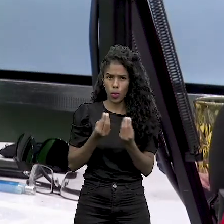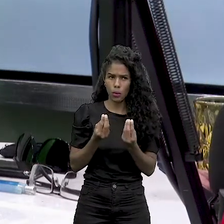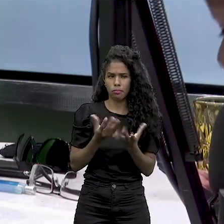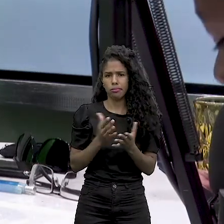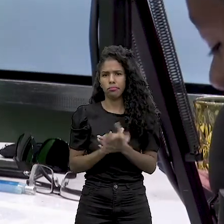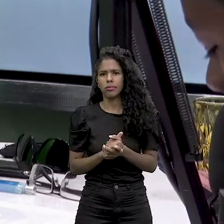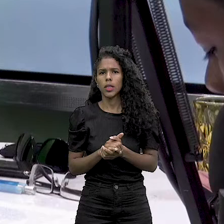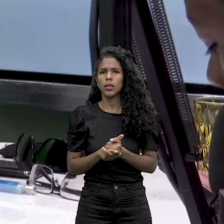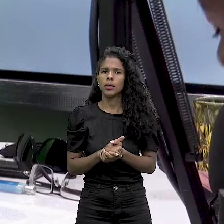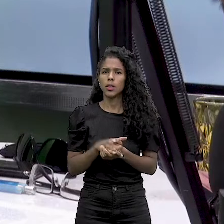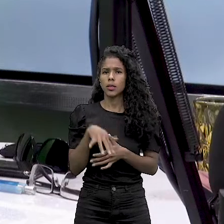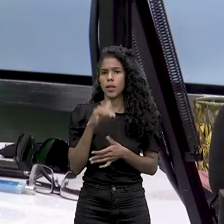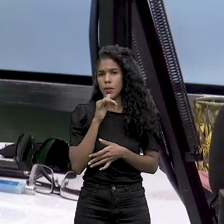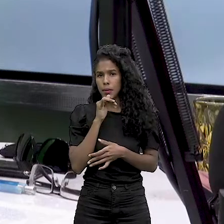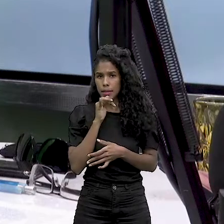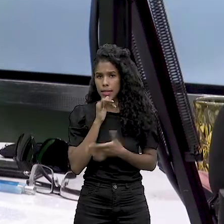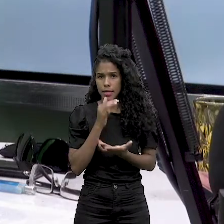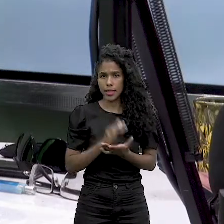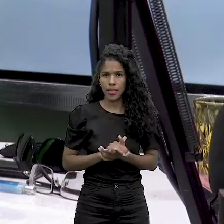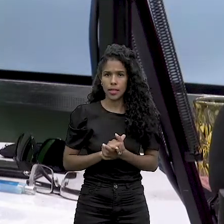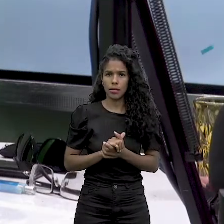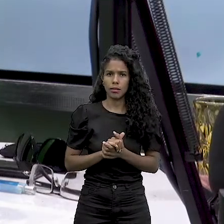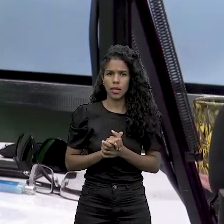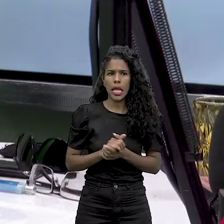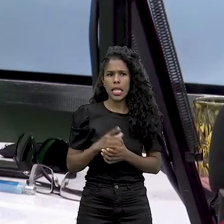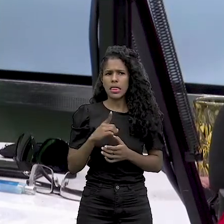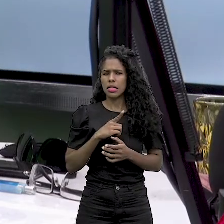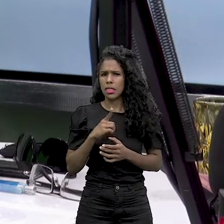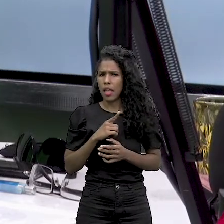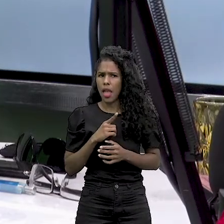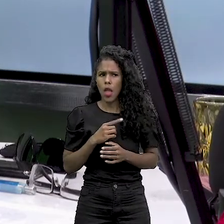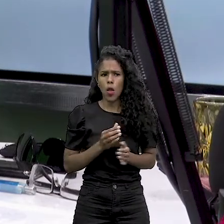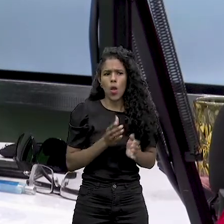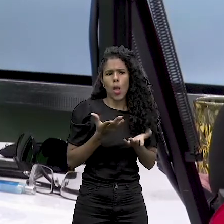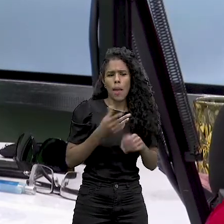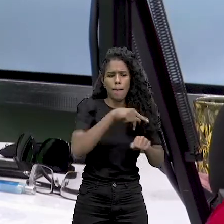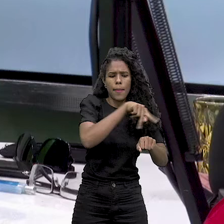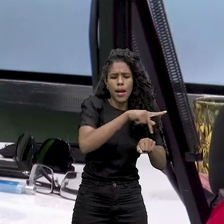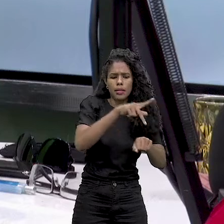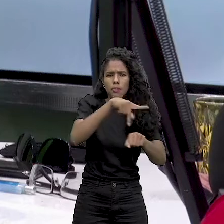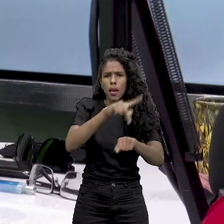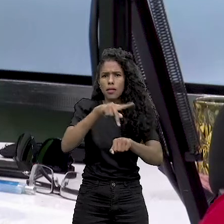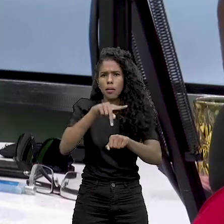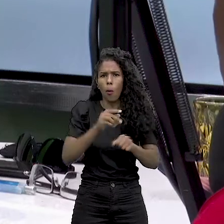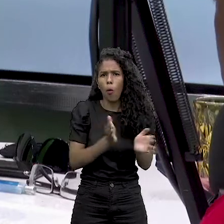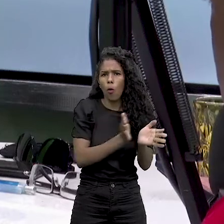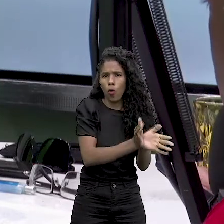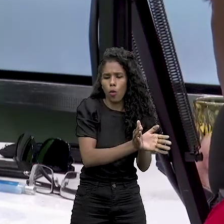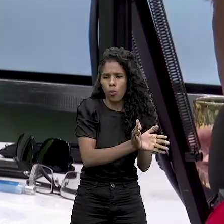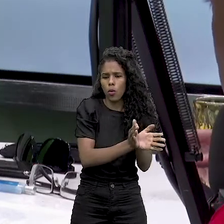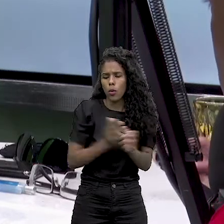você tem a formação também de blocos econômicos, você tem a União Europeia, você tem o Mercosul, você tem